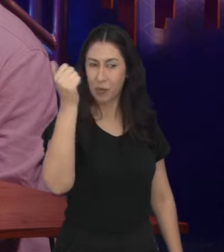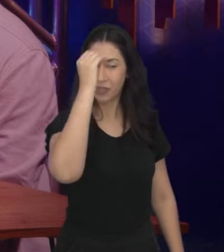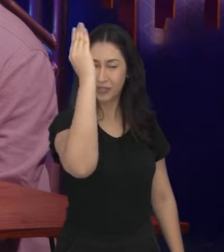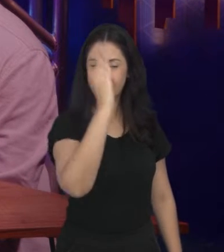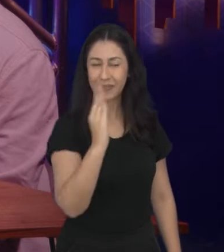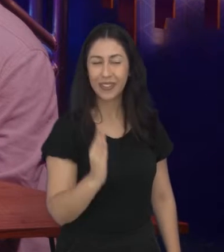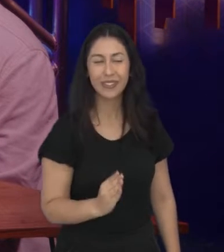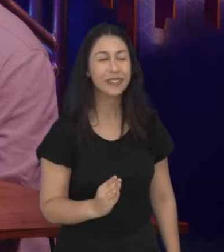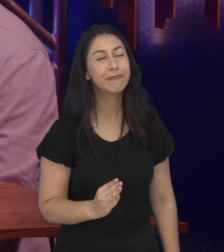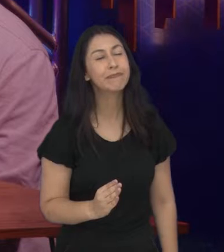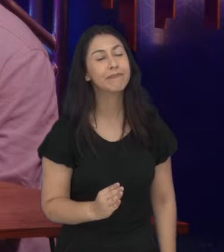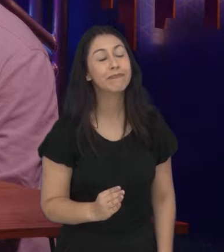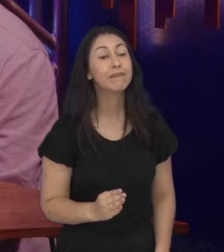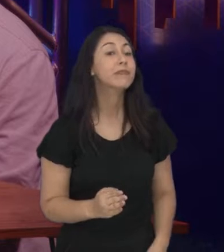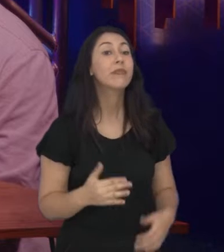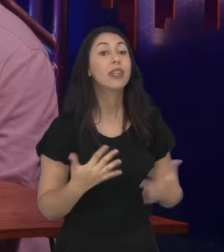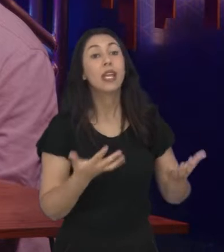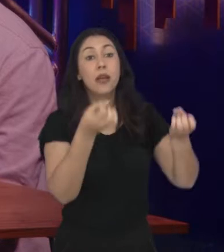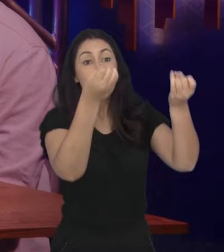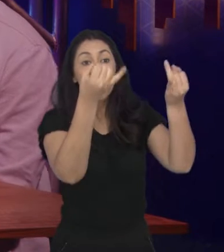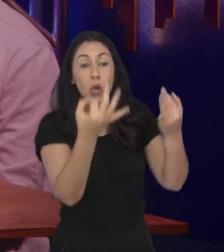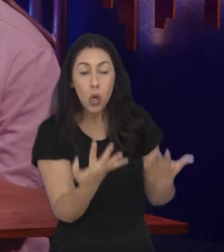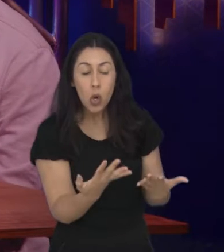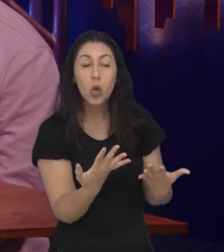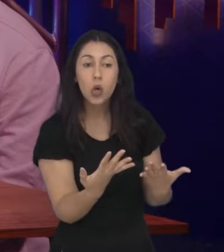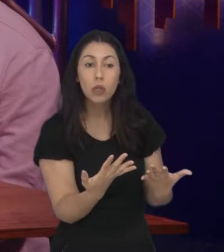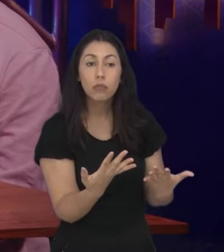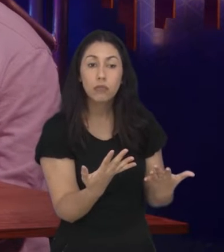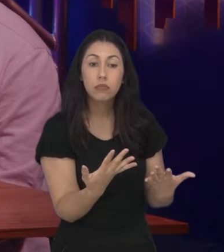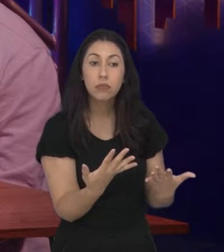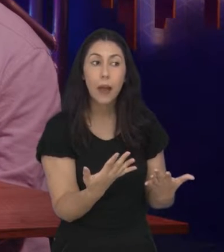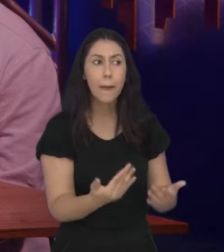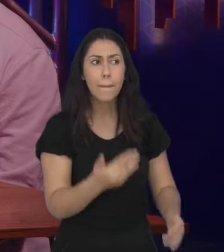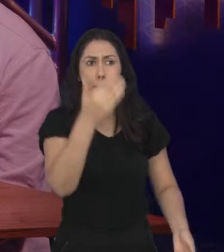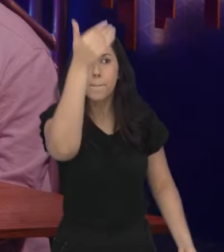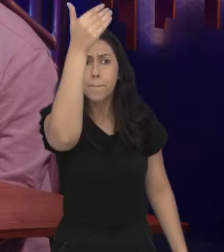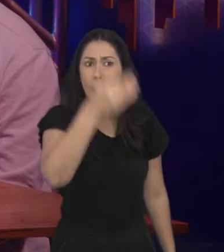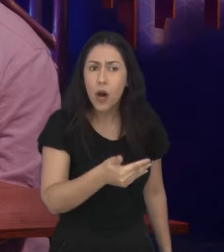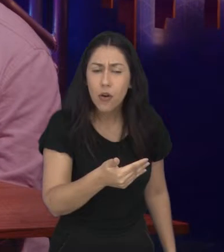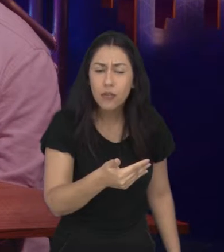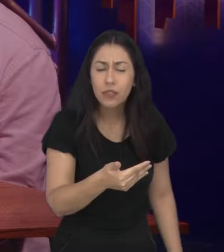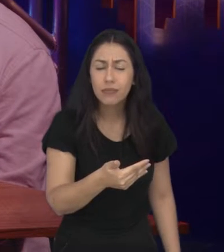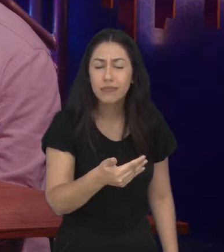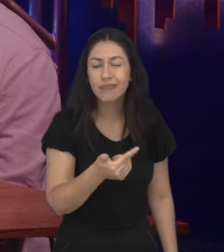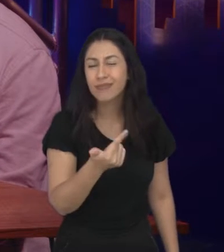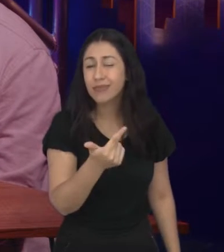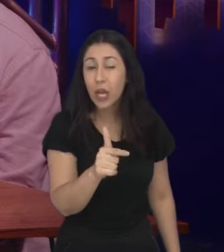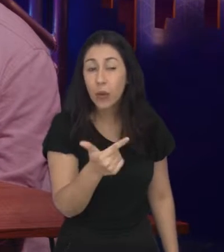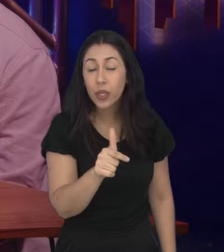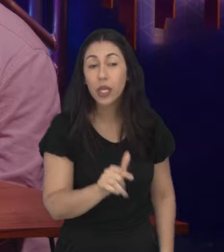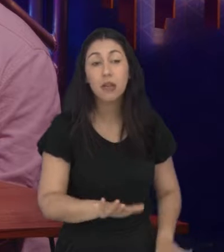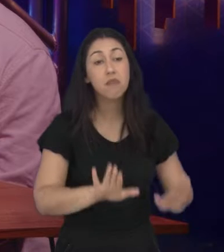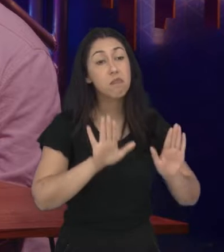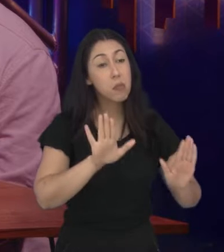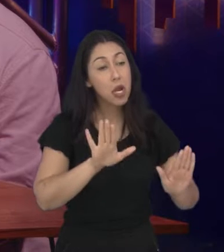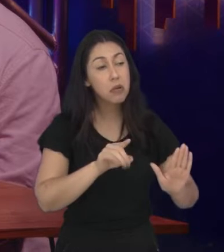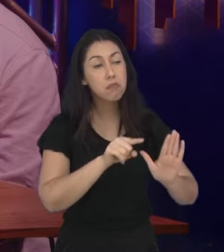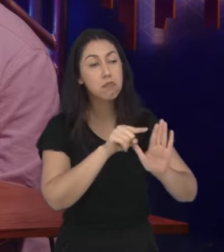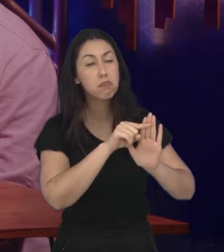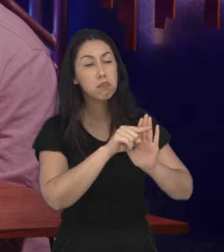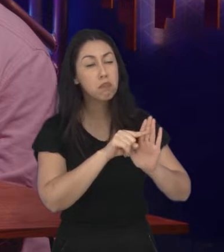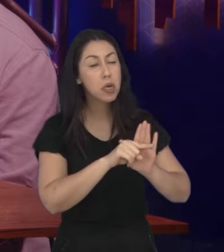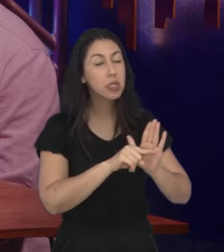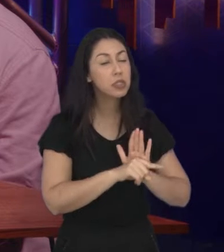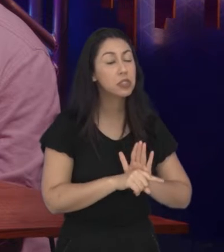conhece. E ele trouxe essa tese, realmente não tem uma comprovação científica, mas existe essa tese de